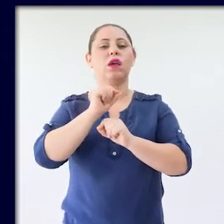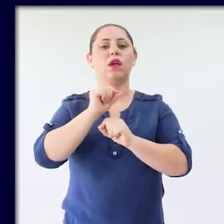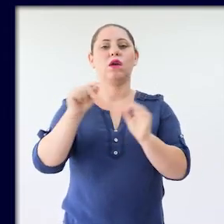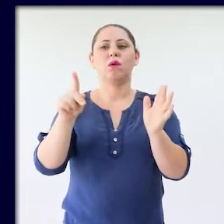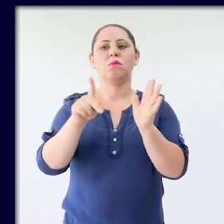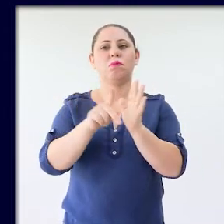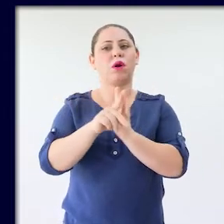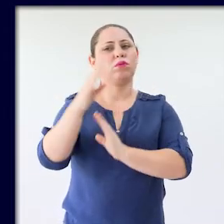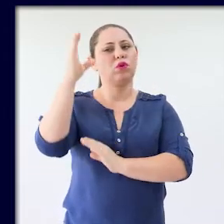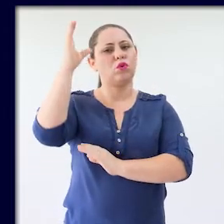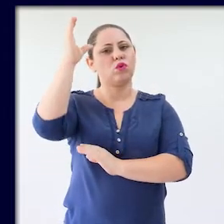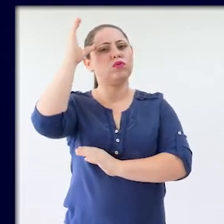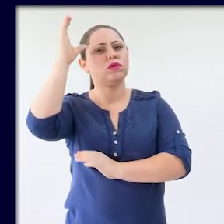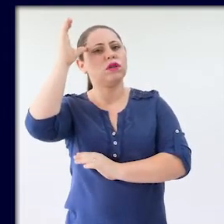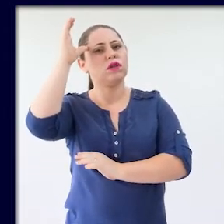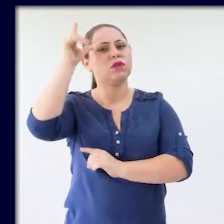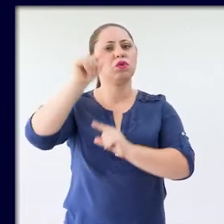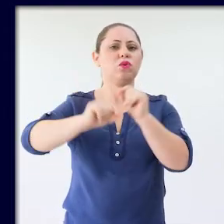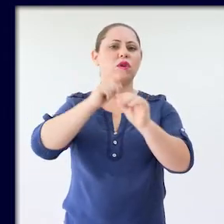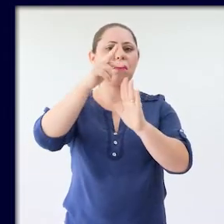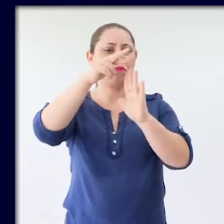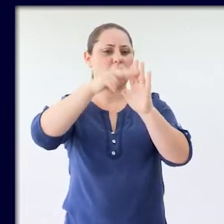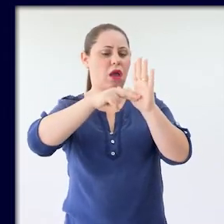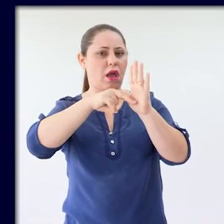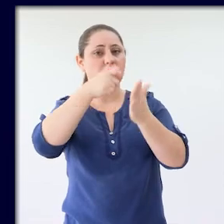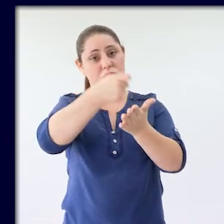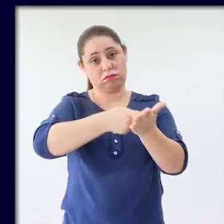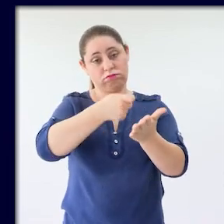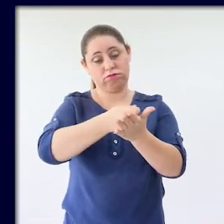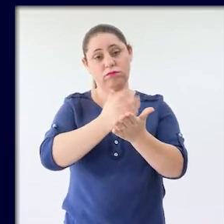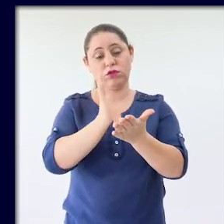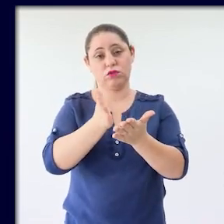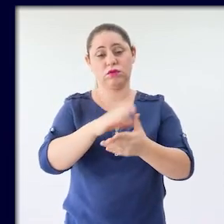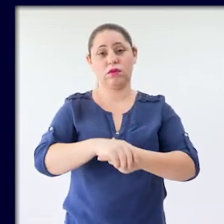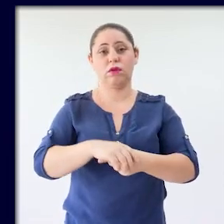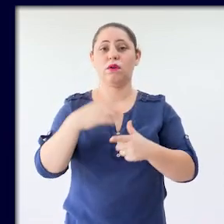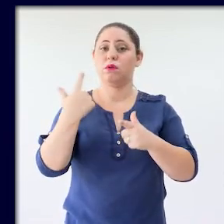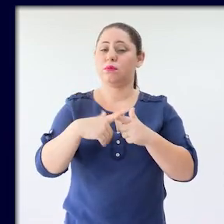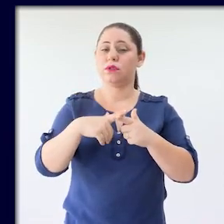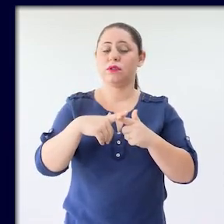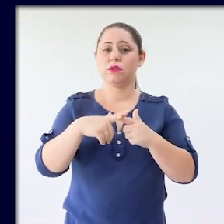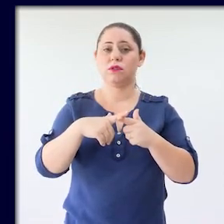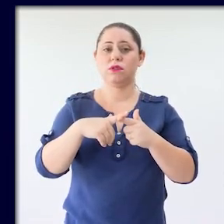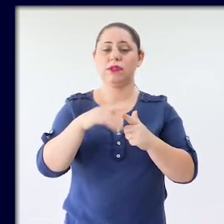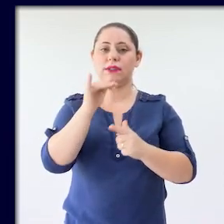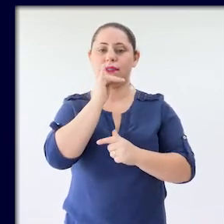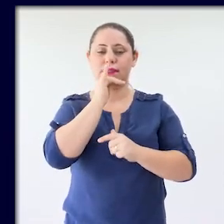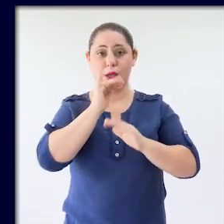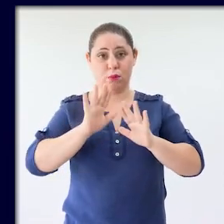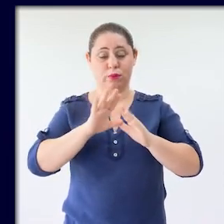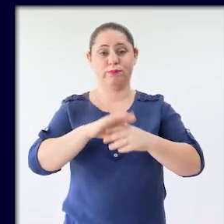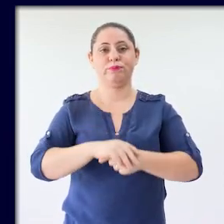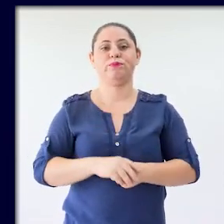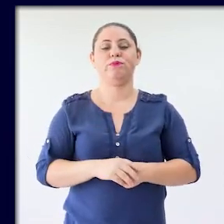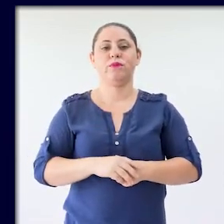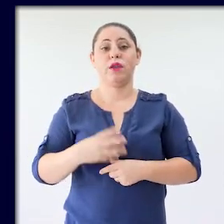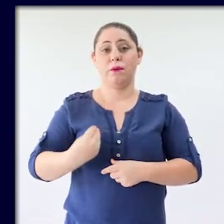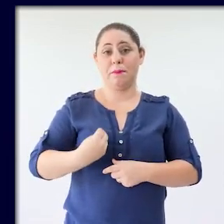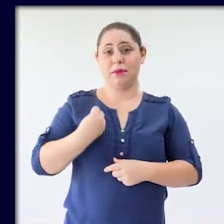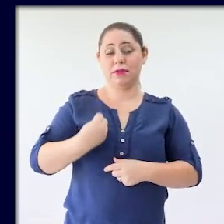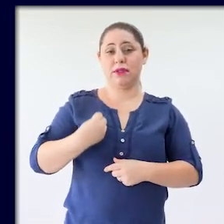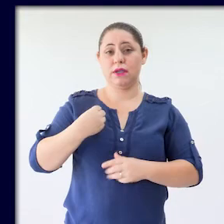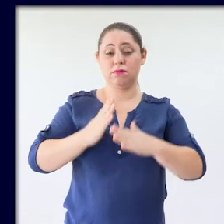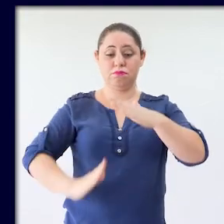por uma questão de bom senso do que propriamente uma regra pré-estabelecida. Porque se estabelecer, eu vou